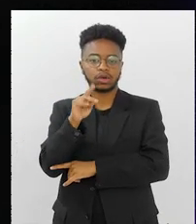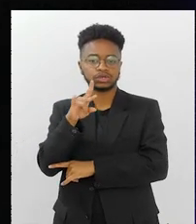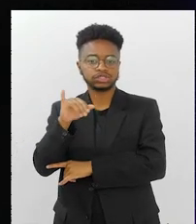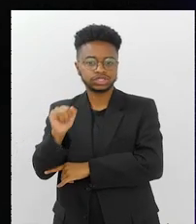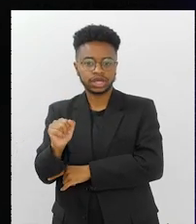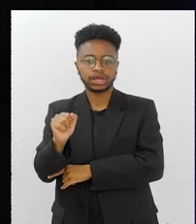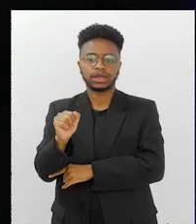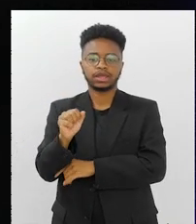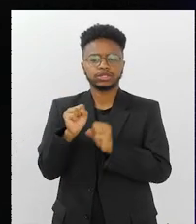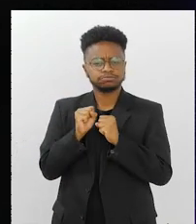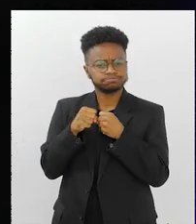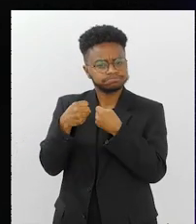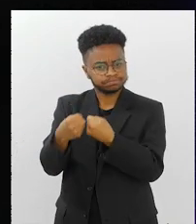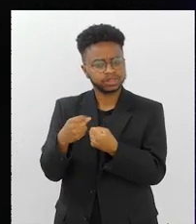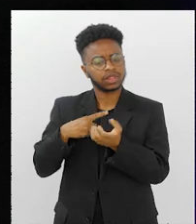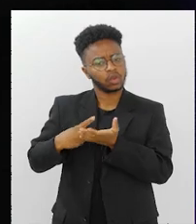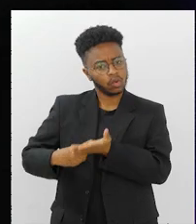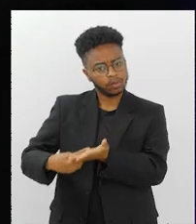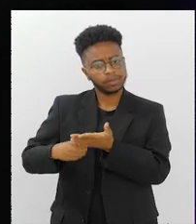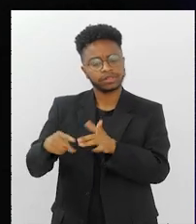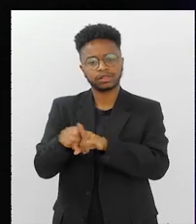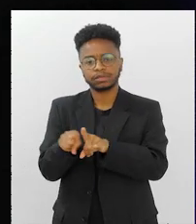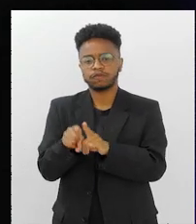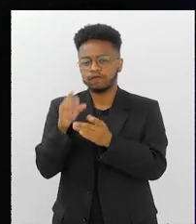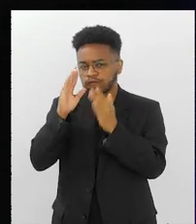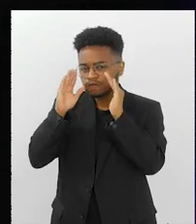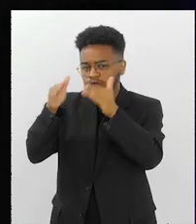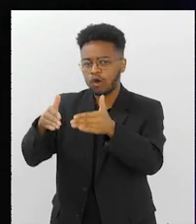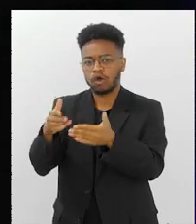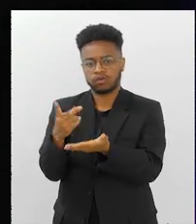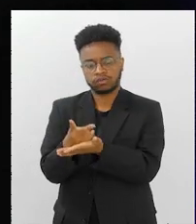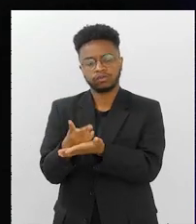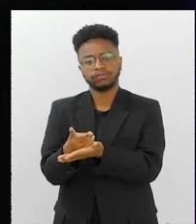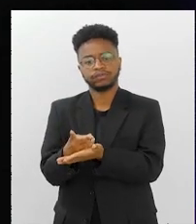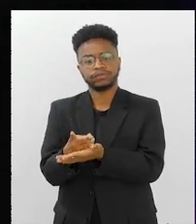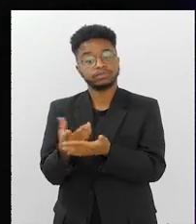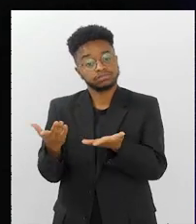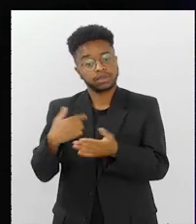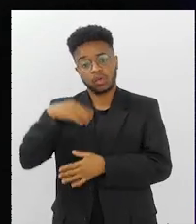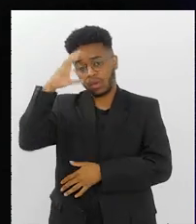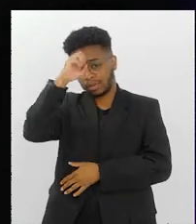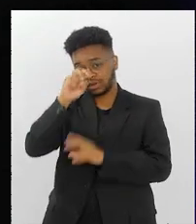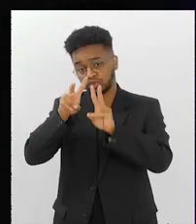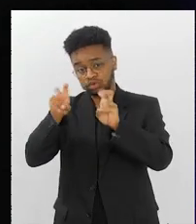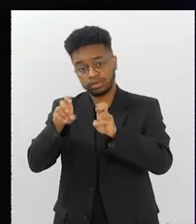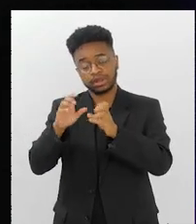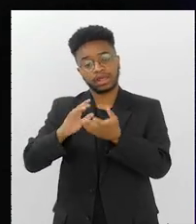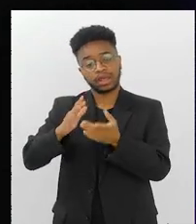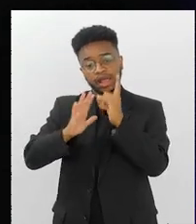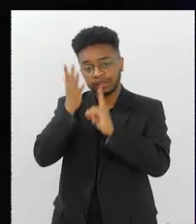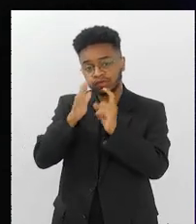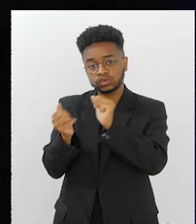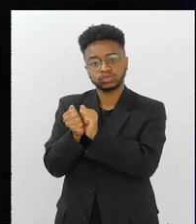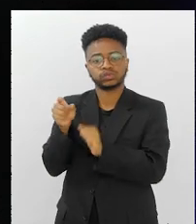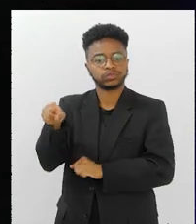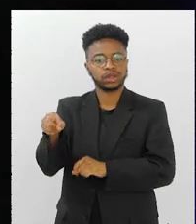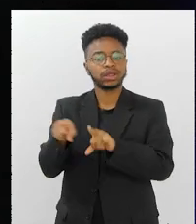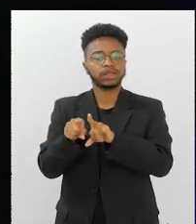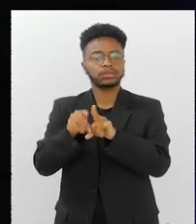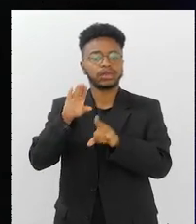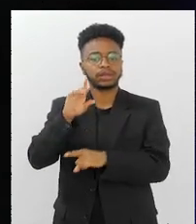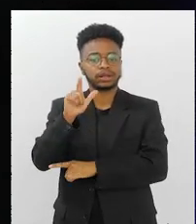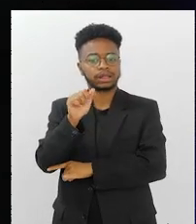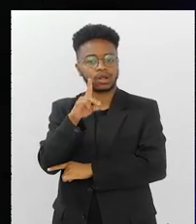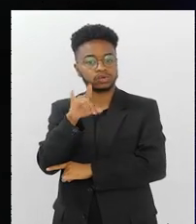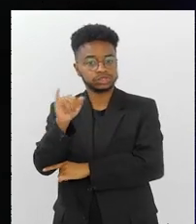Claudia uma coreógrafa muito disciplinada muito comprometida muito focada tudo que eu aprendi com do carnaval foi com ela inclusive